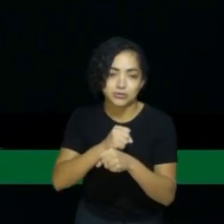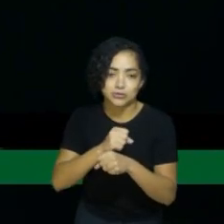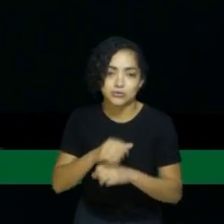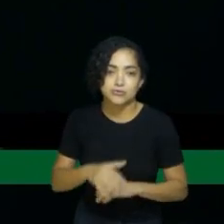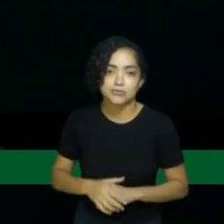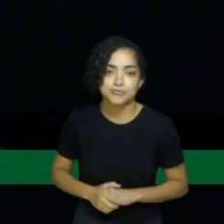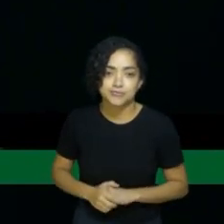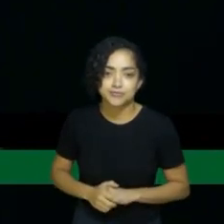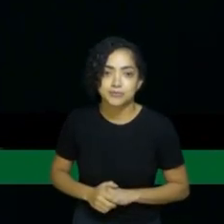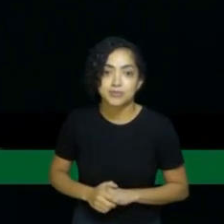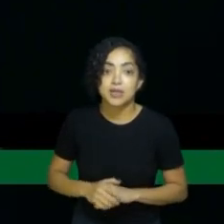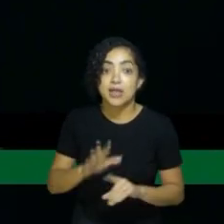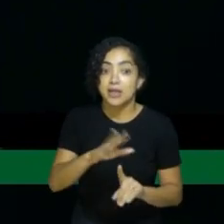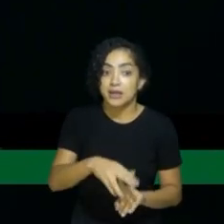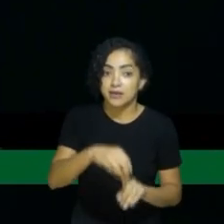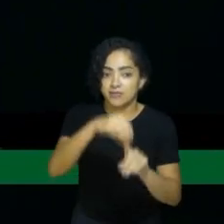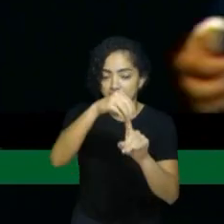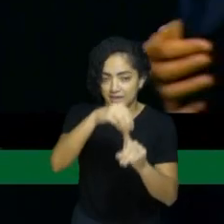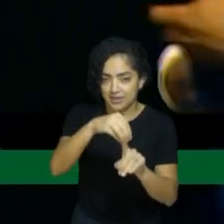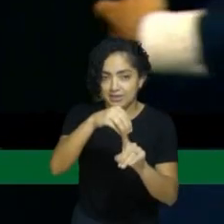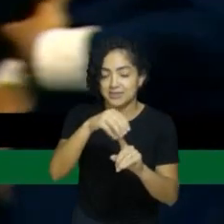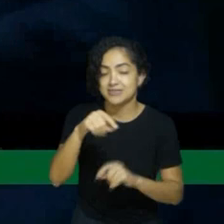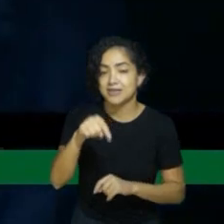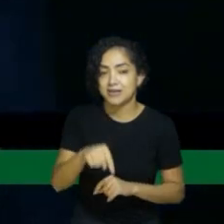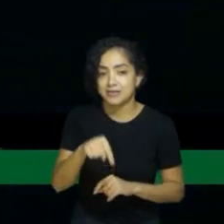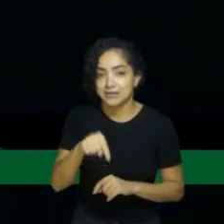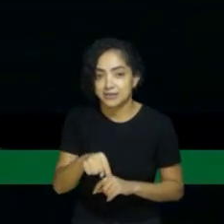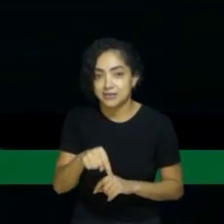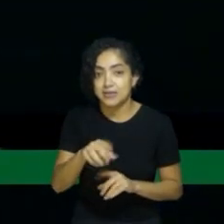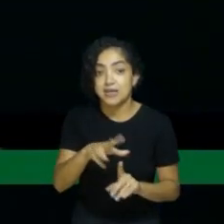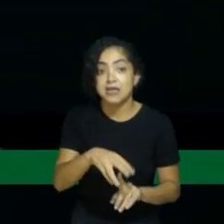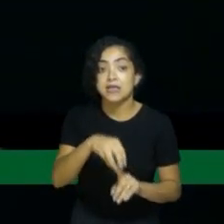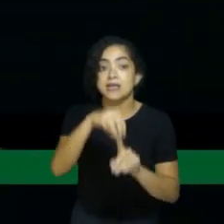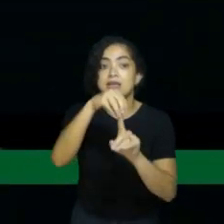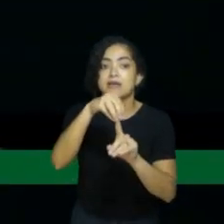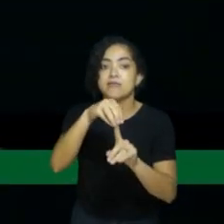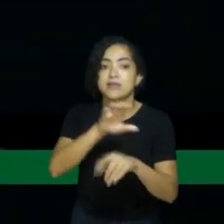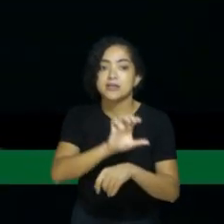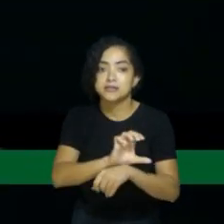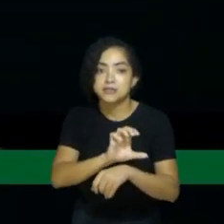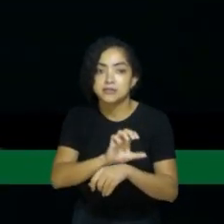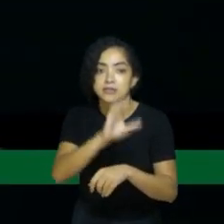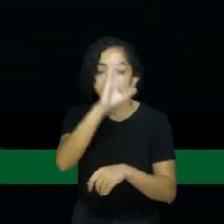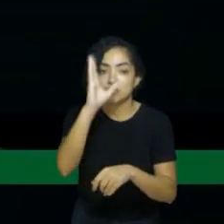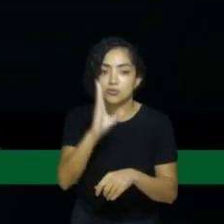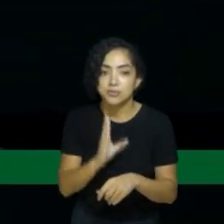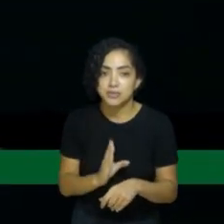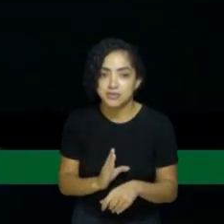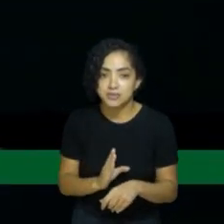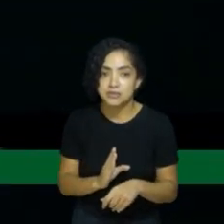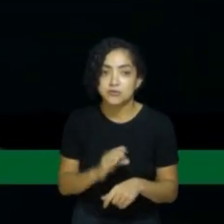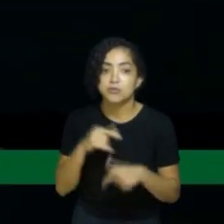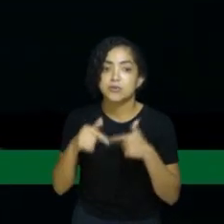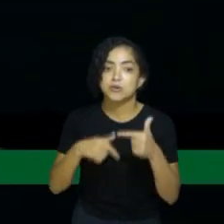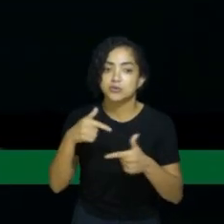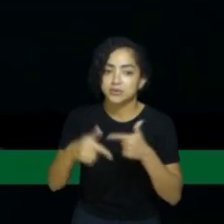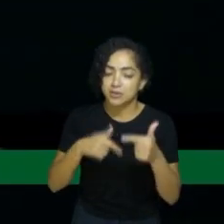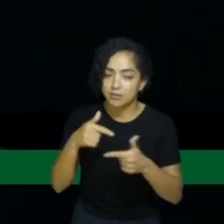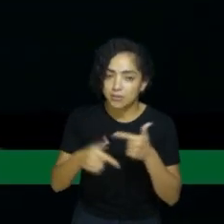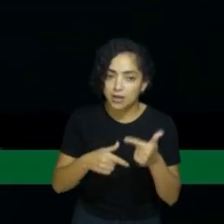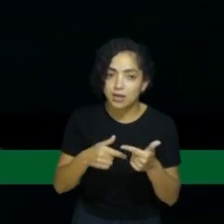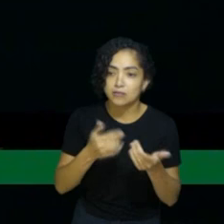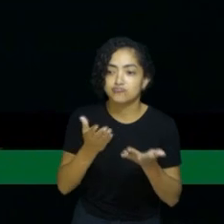Somos referência no município, somos referência no estado e no Brasil pelos serviços que